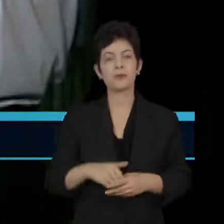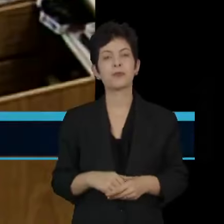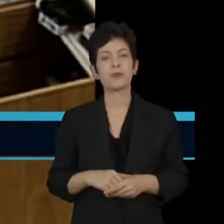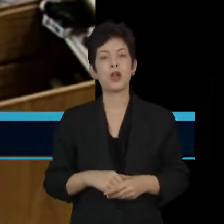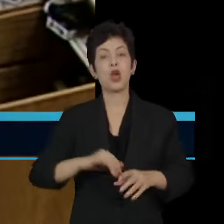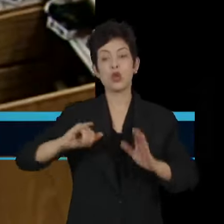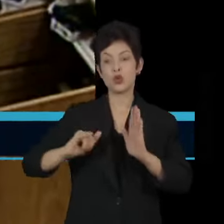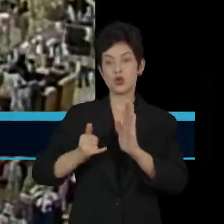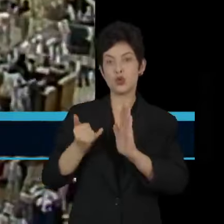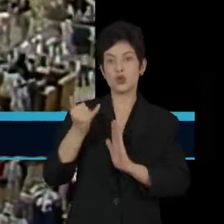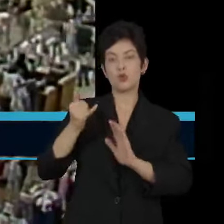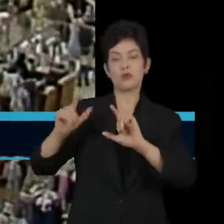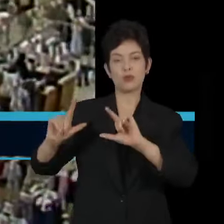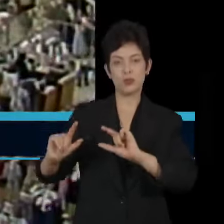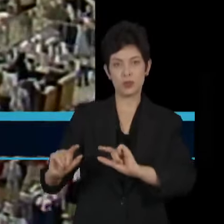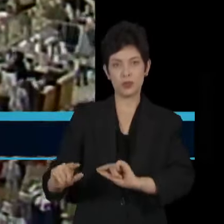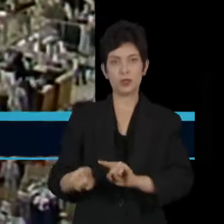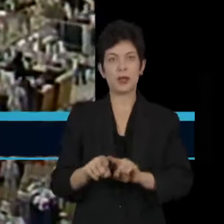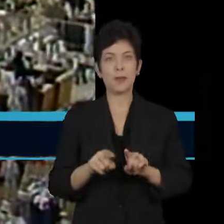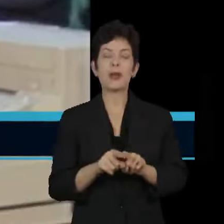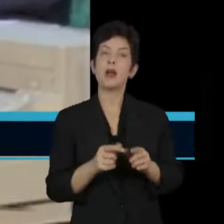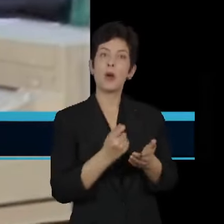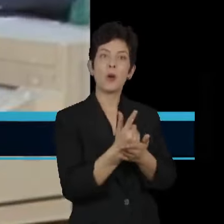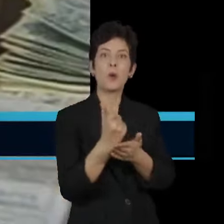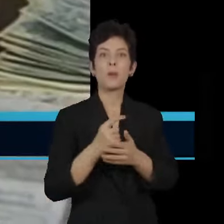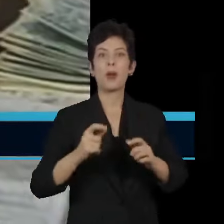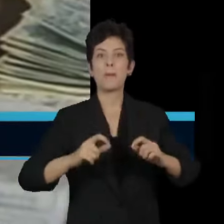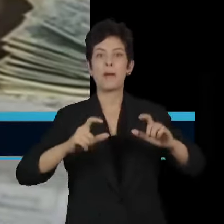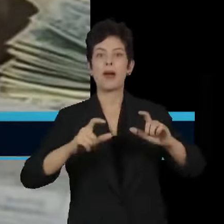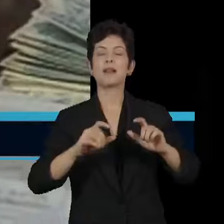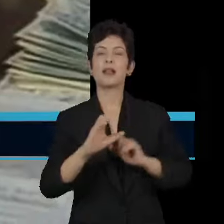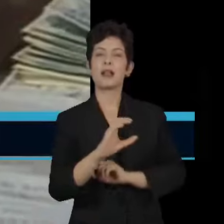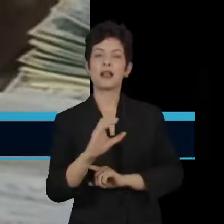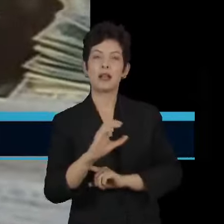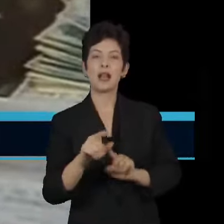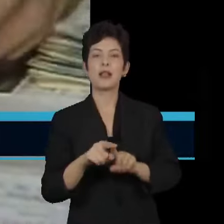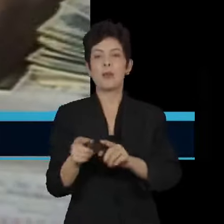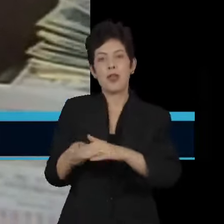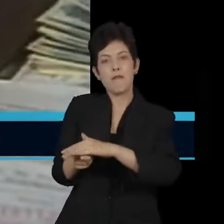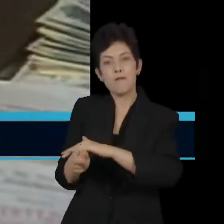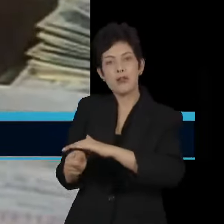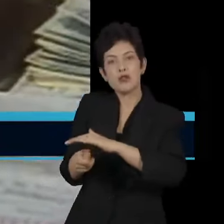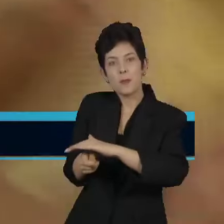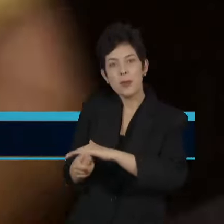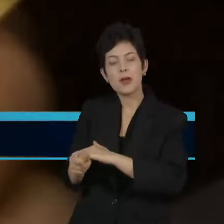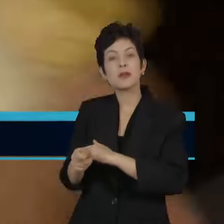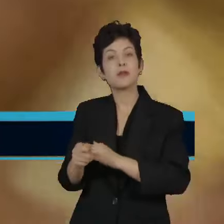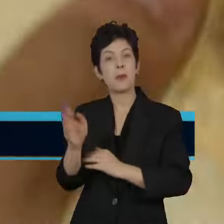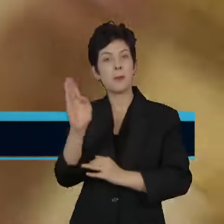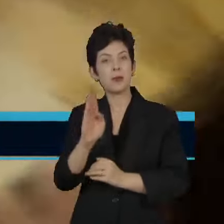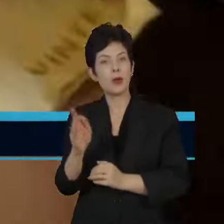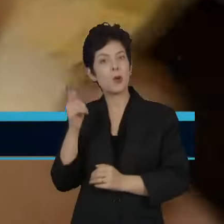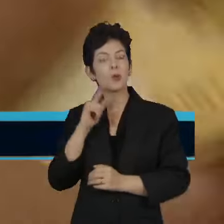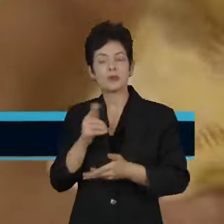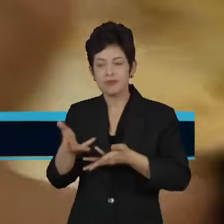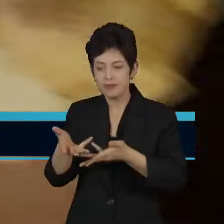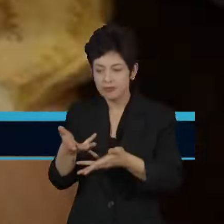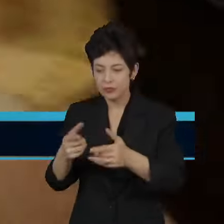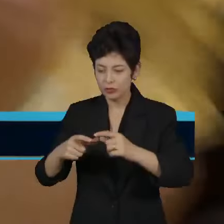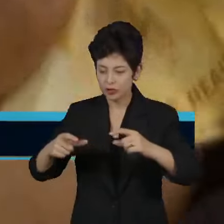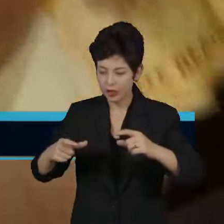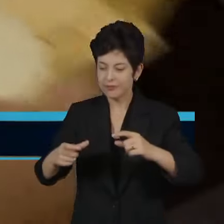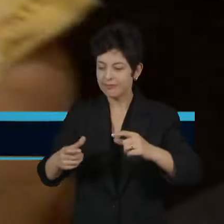juros houve expansão do poder de compra do crédito e dos investimentos o brasileiro experimentou uma nova relação com o